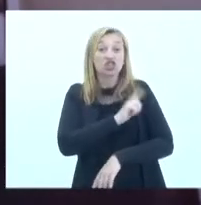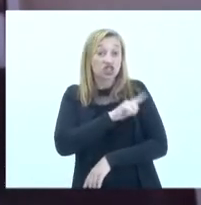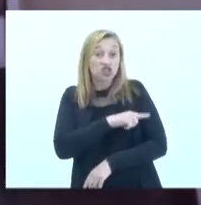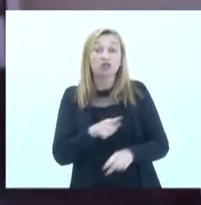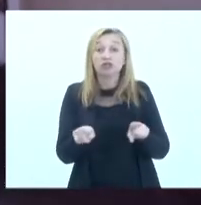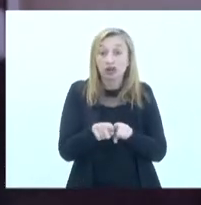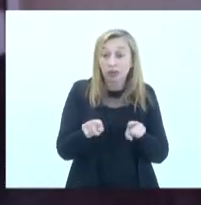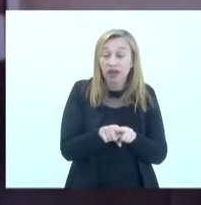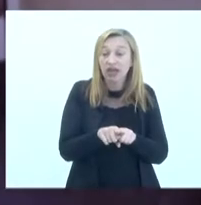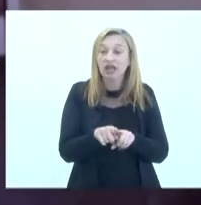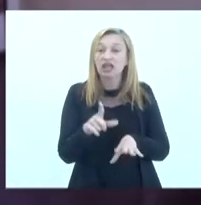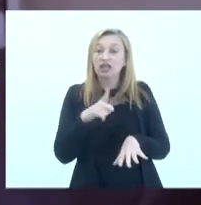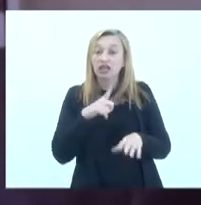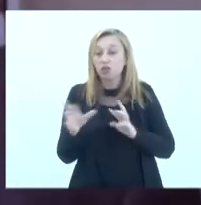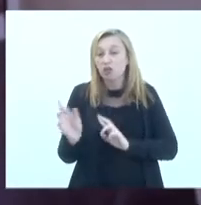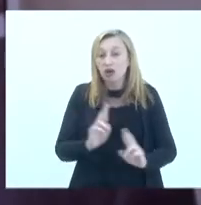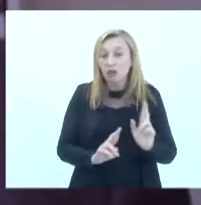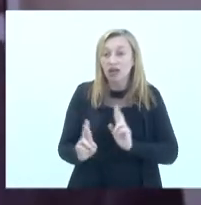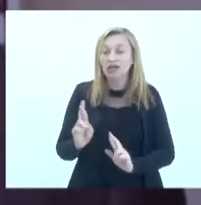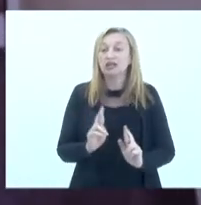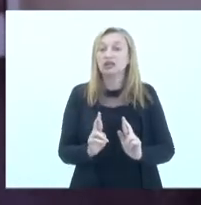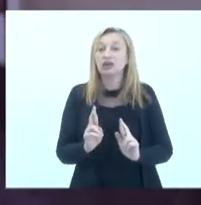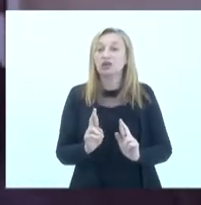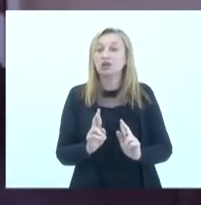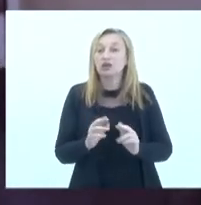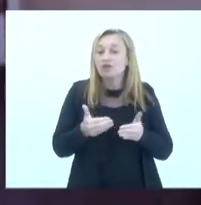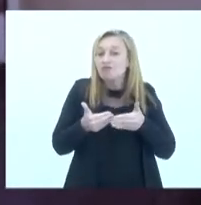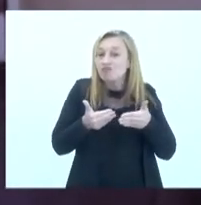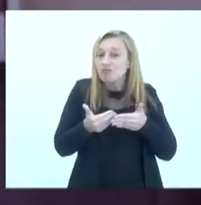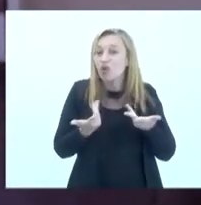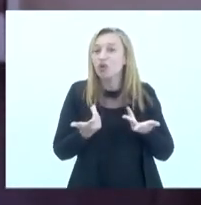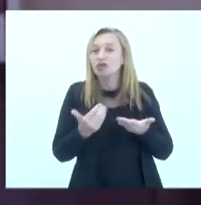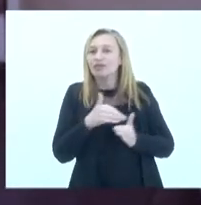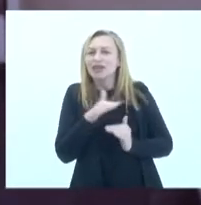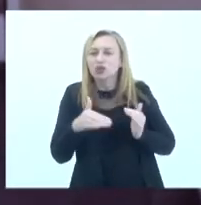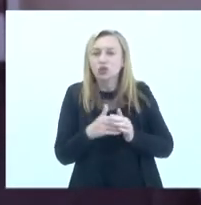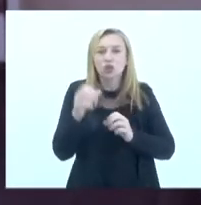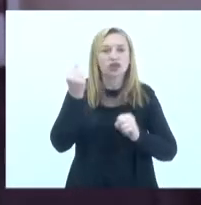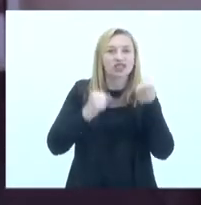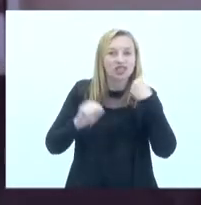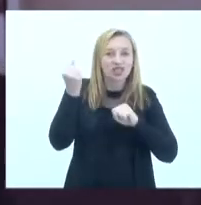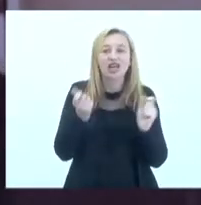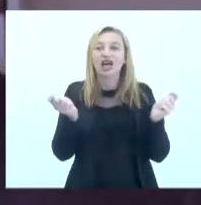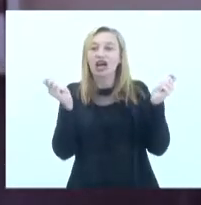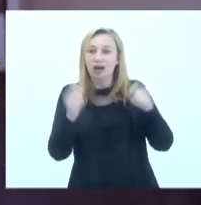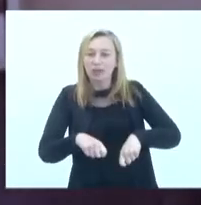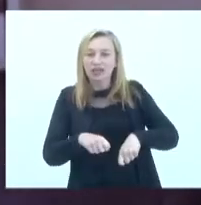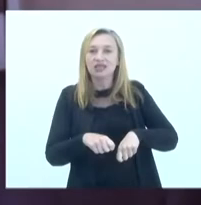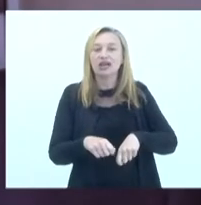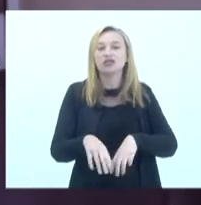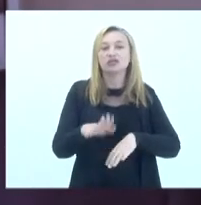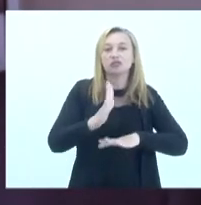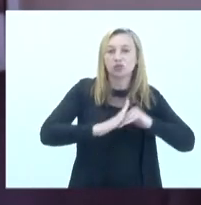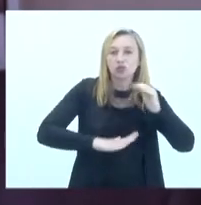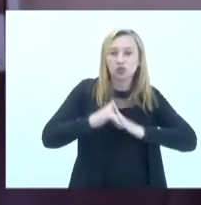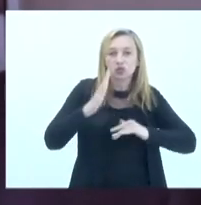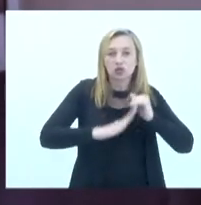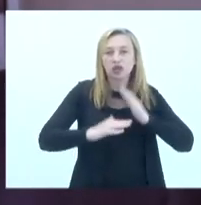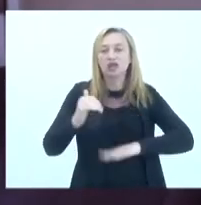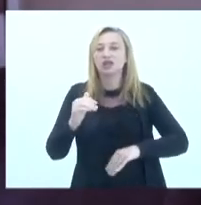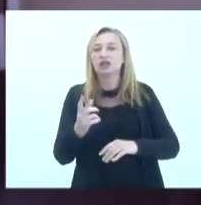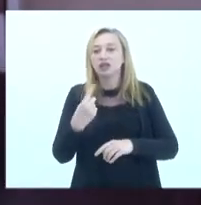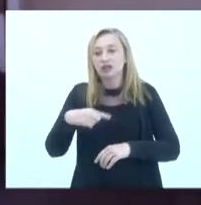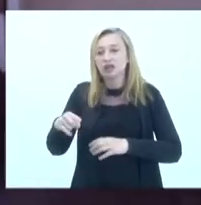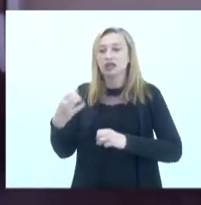aplicadas, tem uma interação muito próxima a todas as indústrias, tem capacitado profissionais para essas